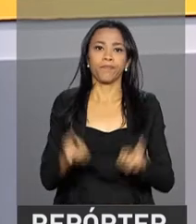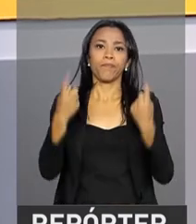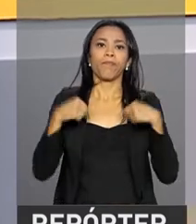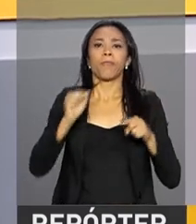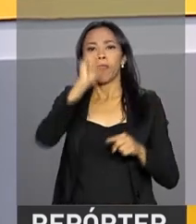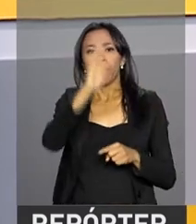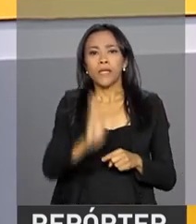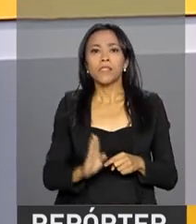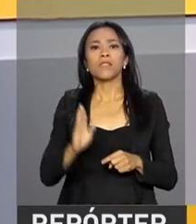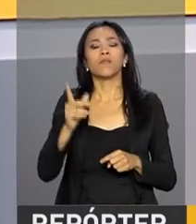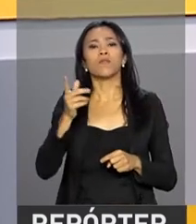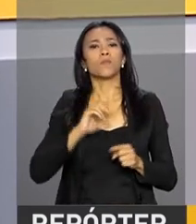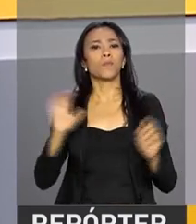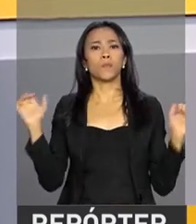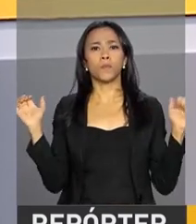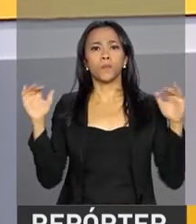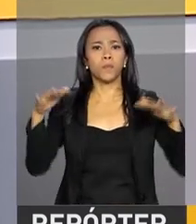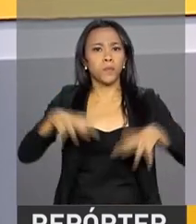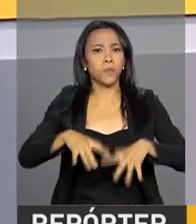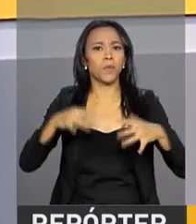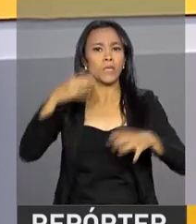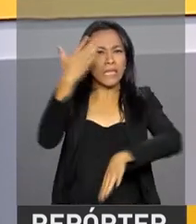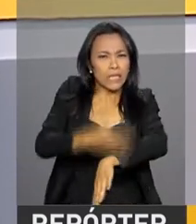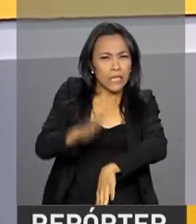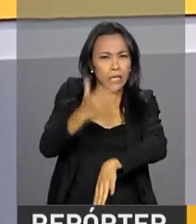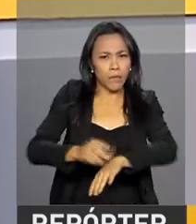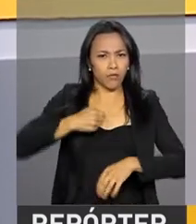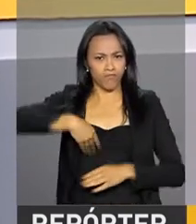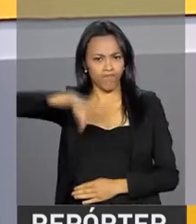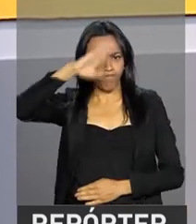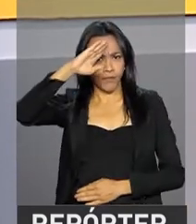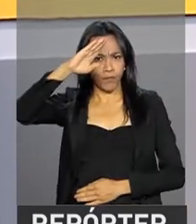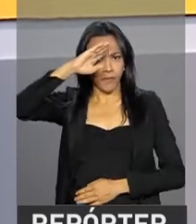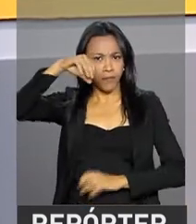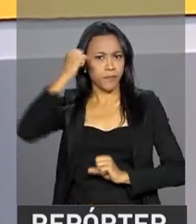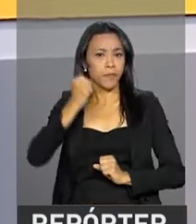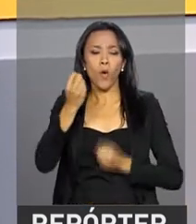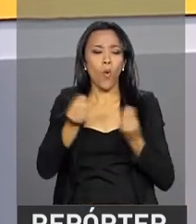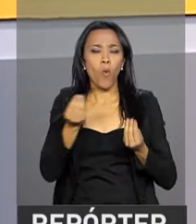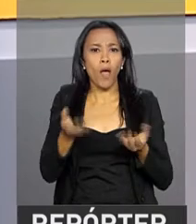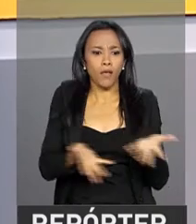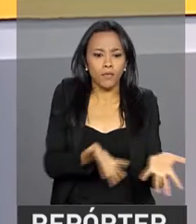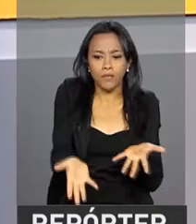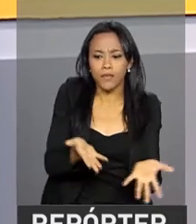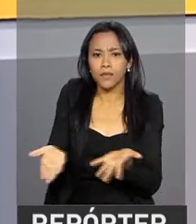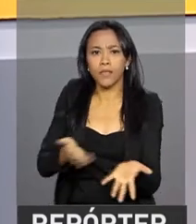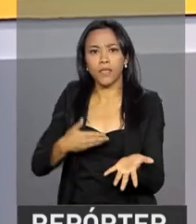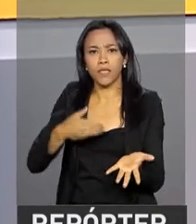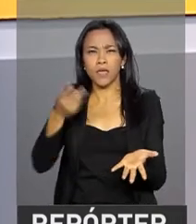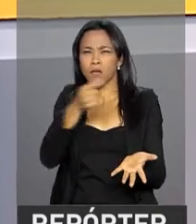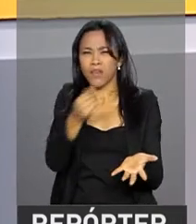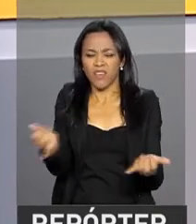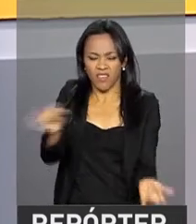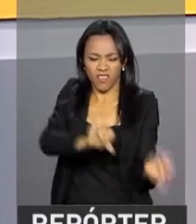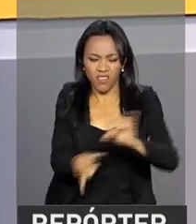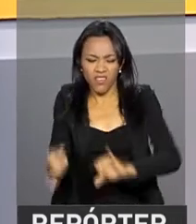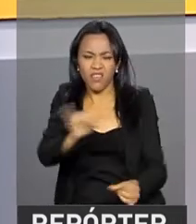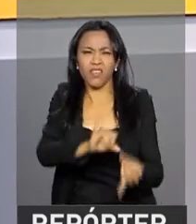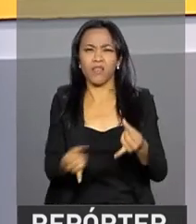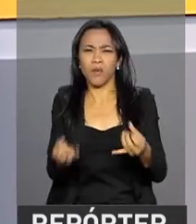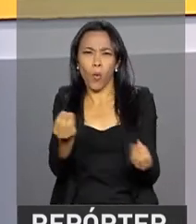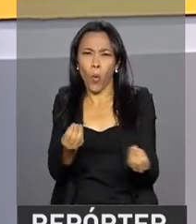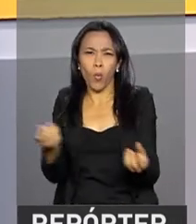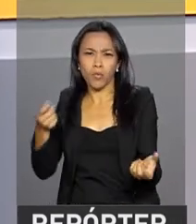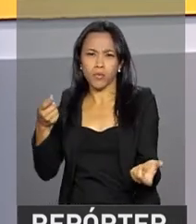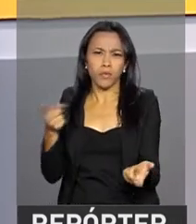brasil está sediando um treinamento militar sobre atendimento às vítimas de emergências químicas o evento reúne